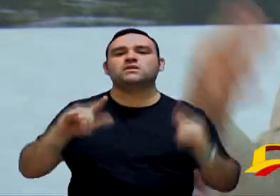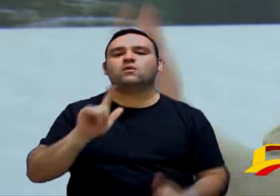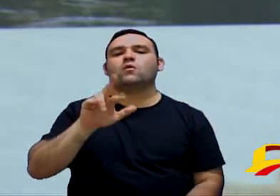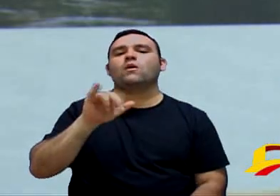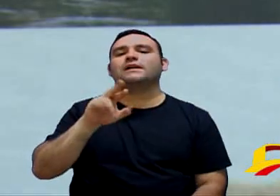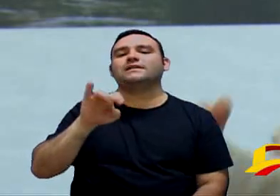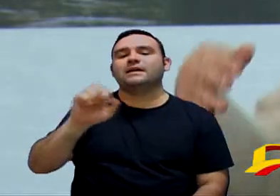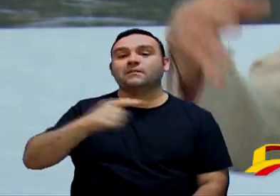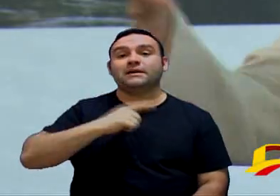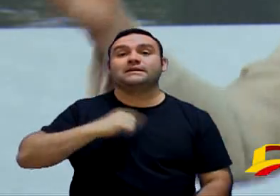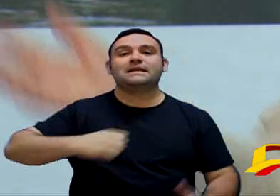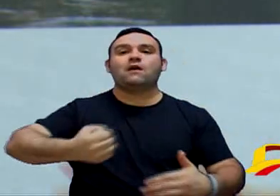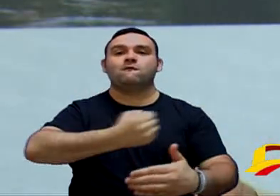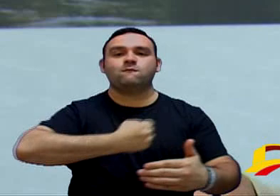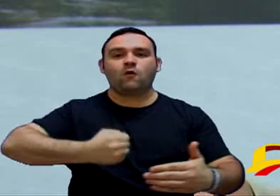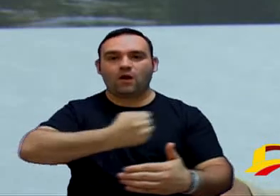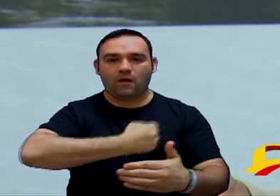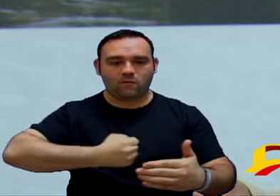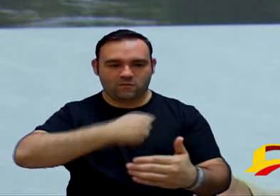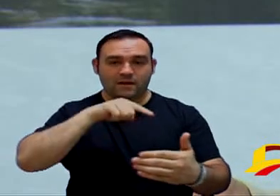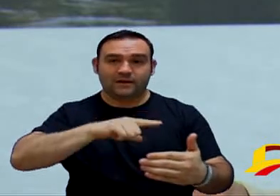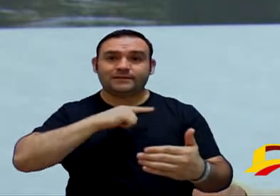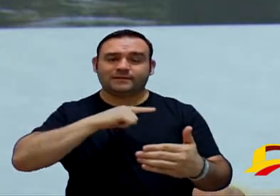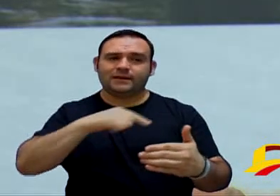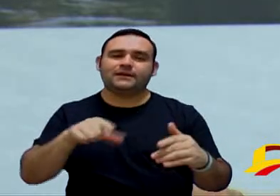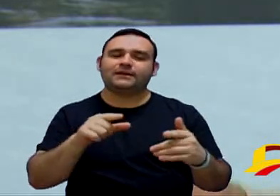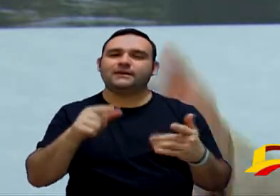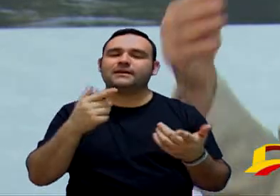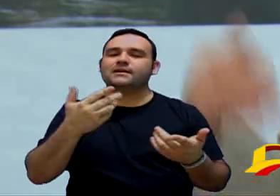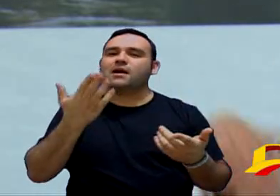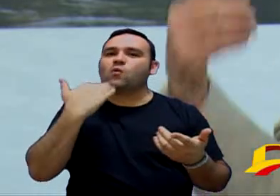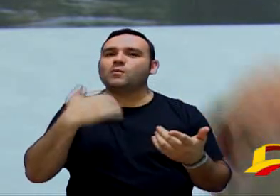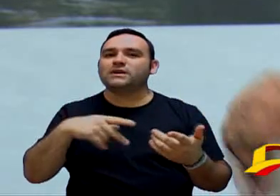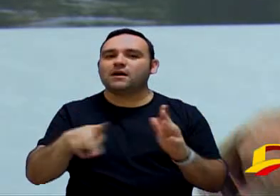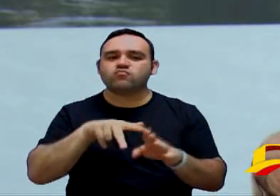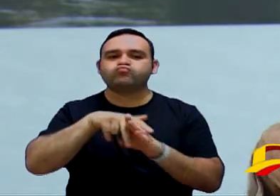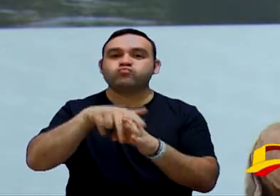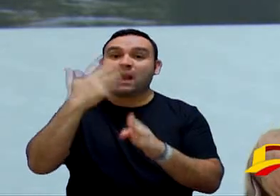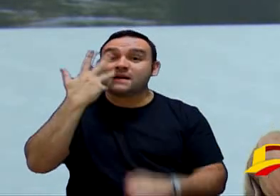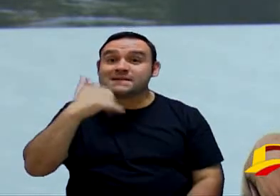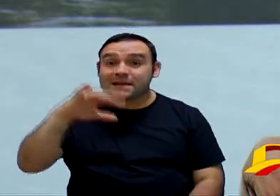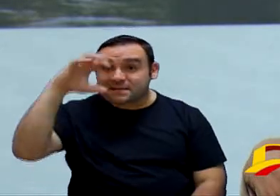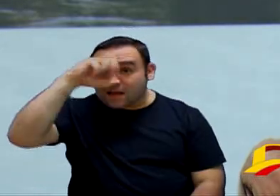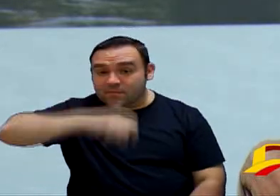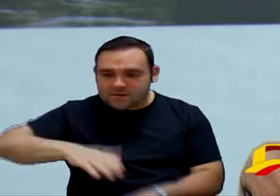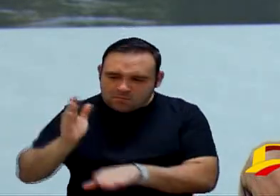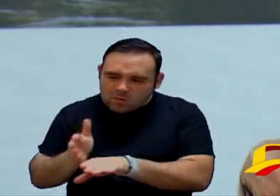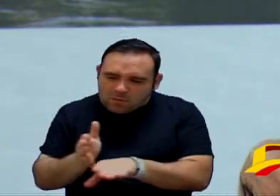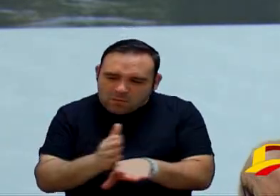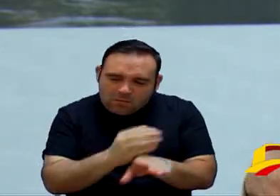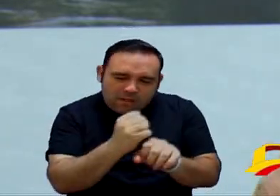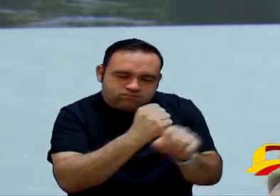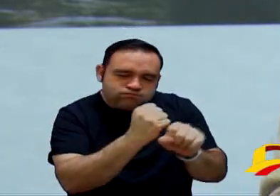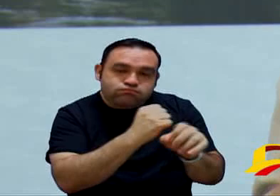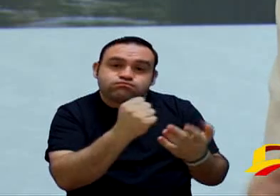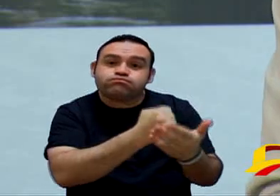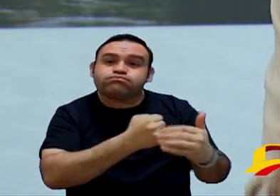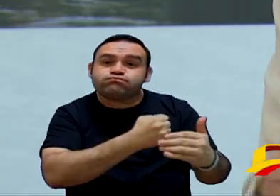tem lá o fogão o fogão para cozinha tropeira onde as crianças aprendem a cozinhar